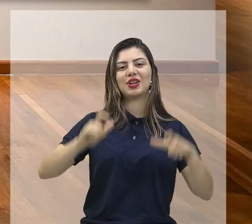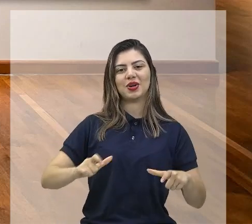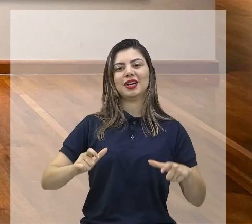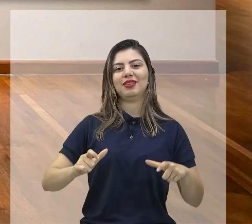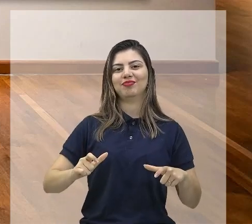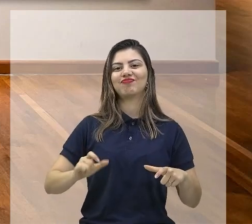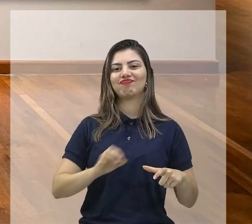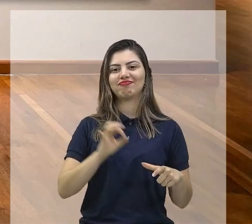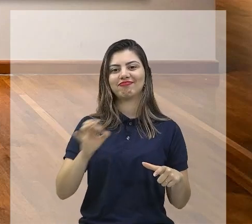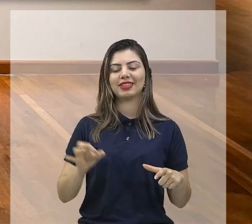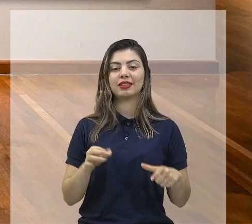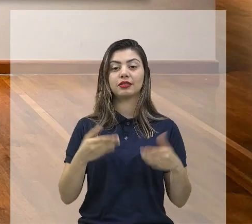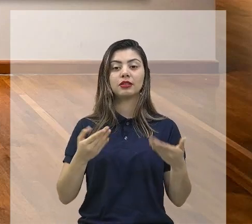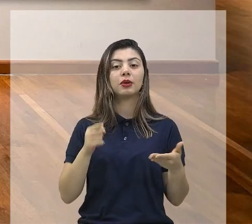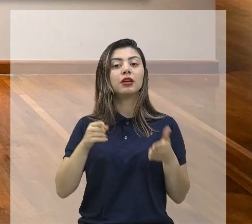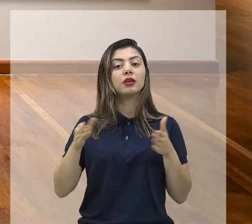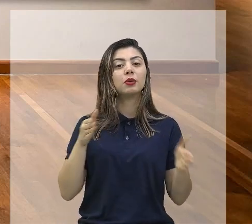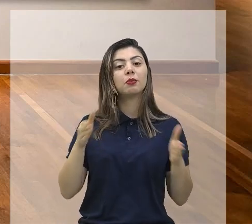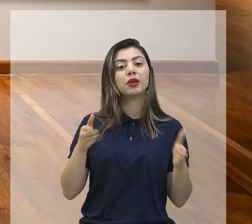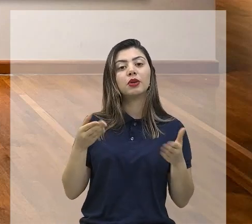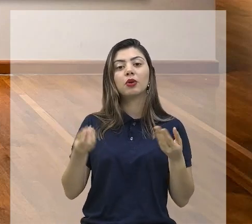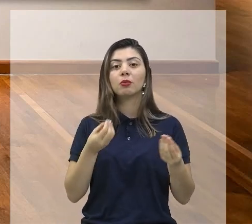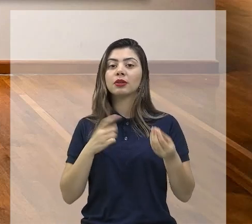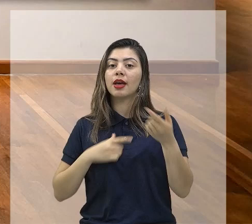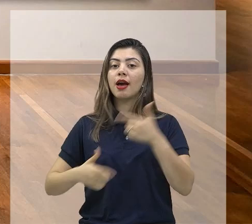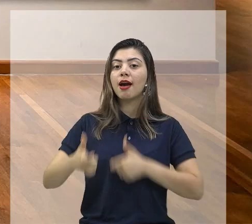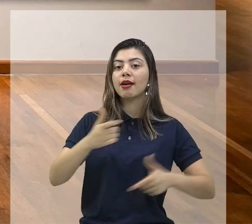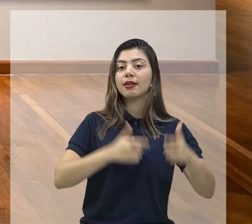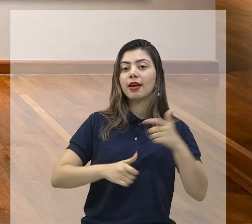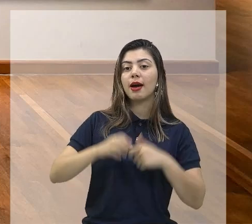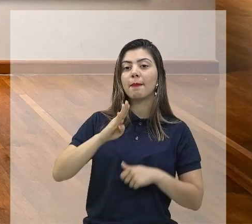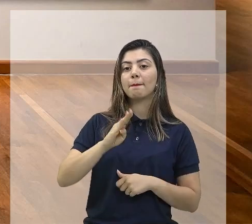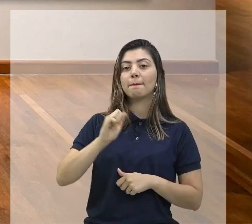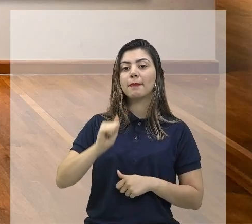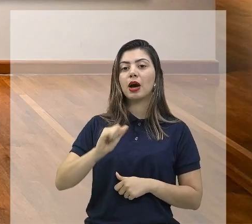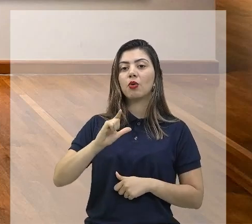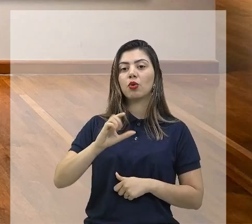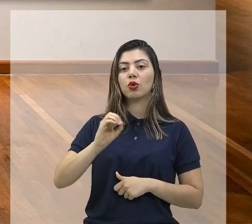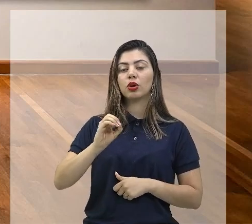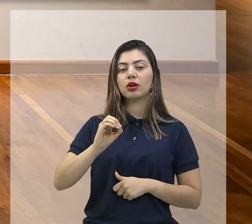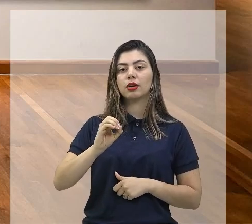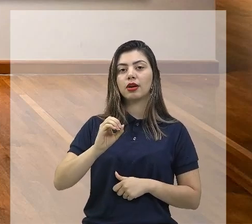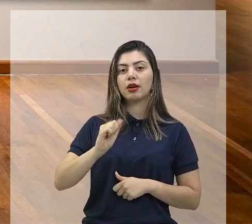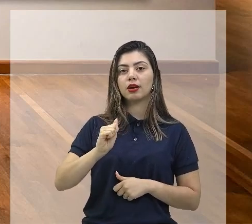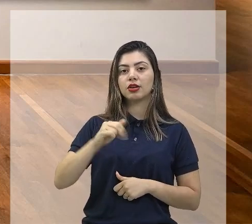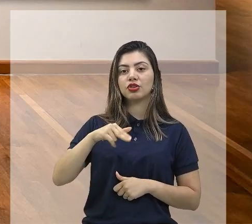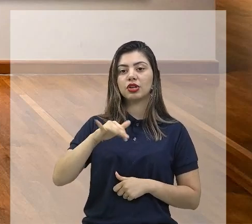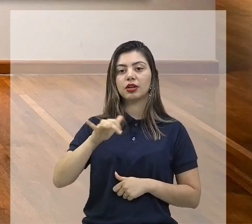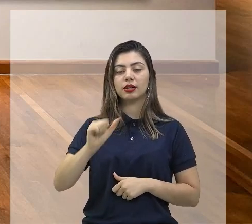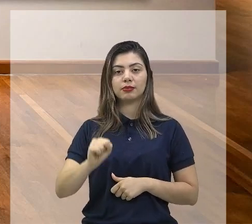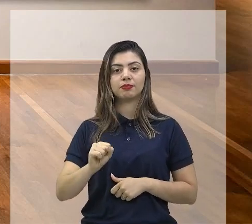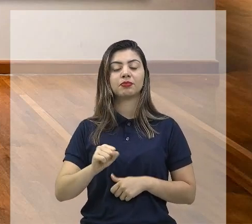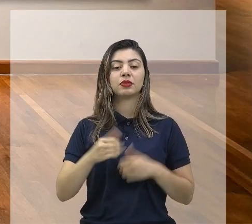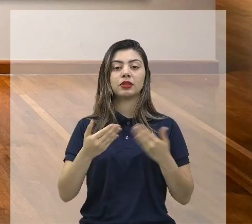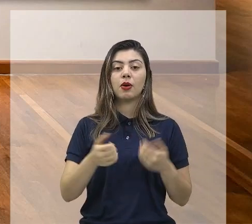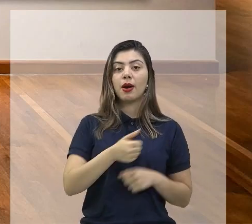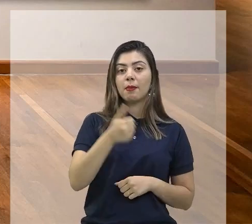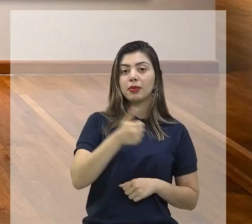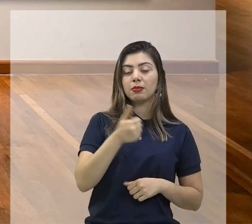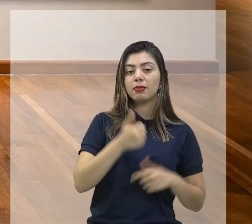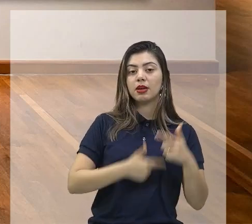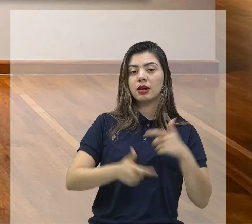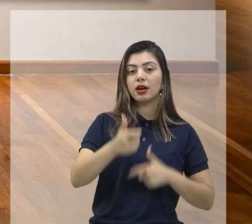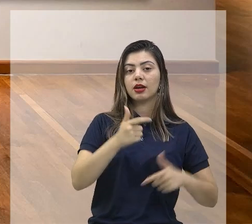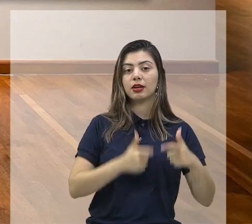nesse período também o quê, né? As guerras balcânicas de 1912 e 1913. A Primeira Guerra Balcânica foi um conflito entre